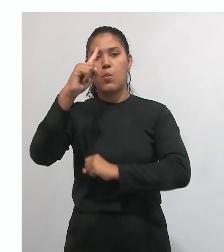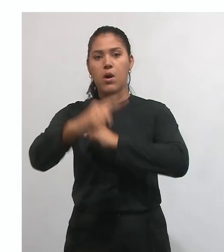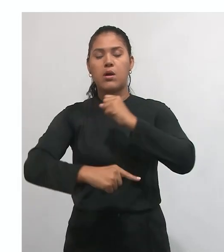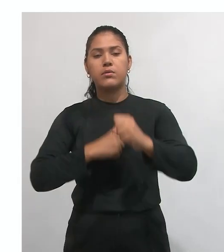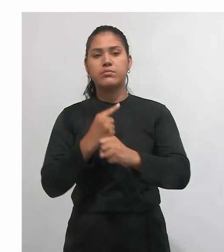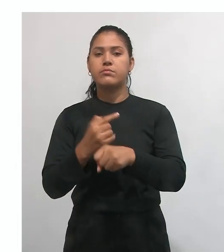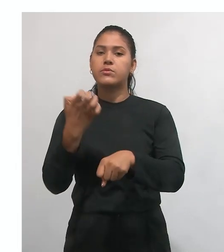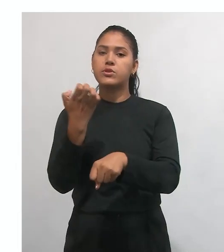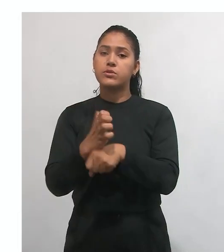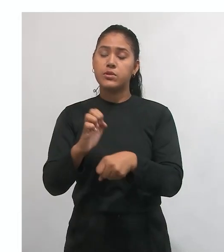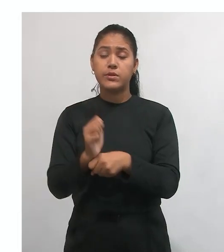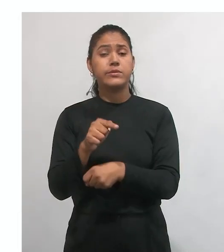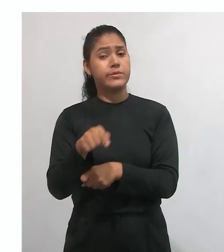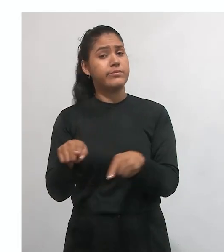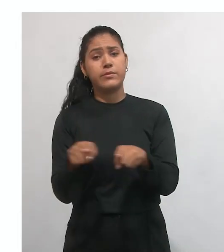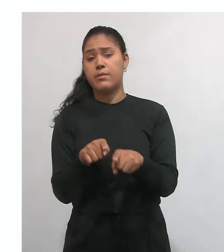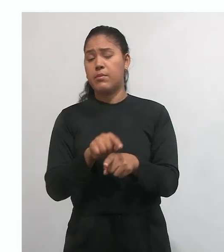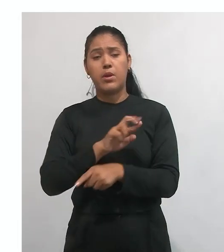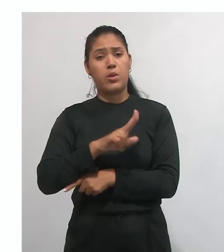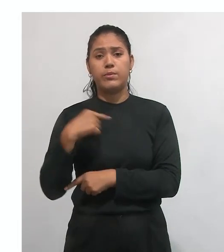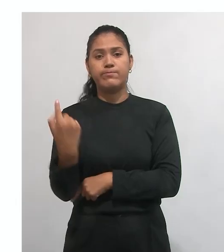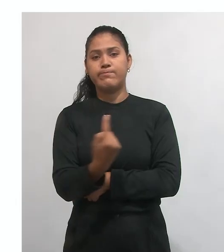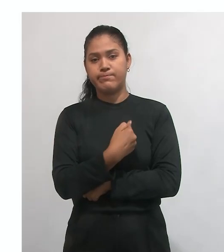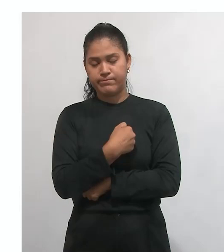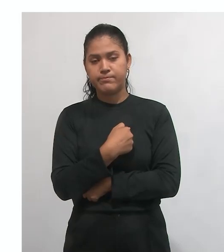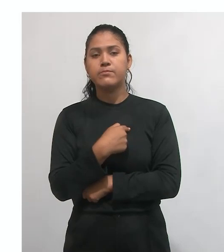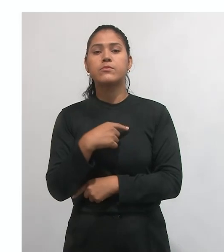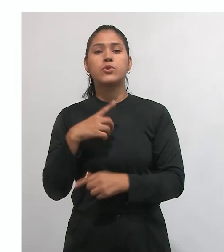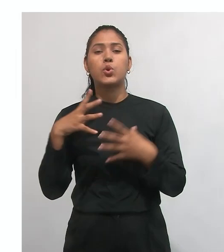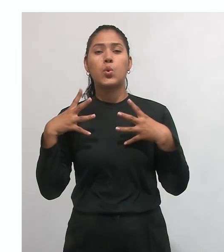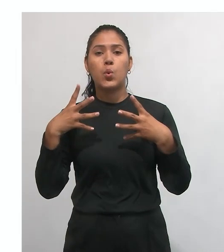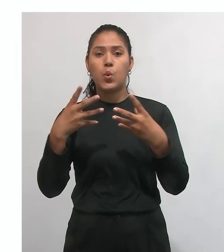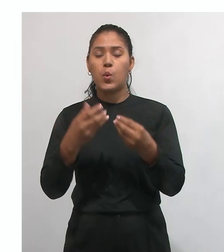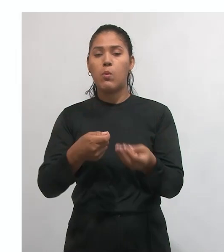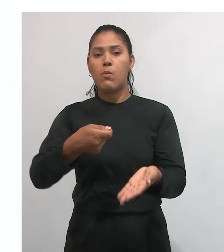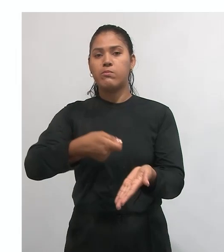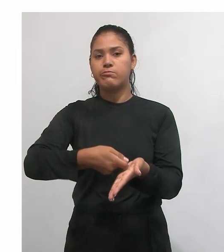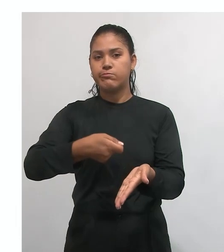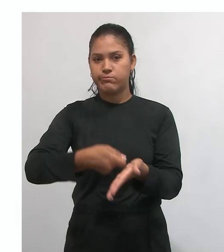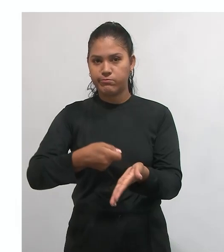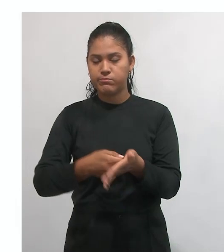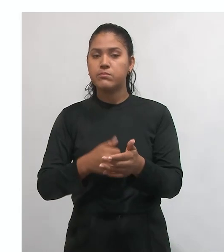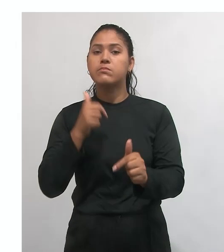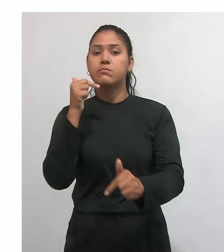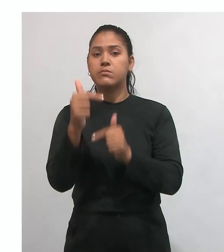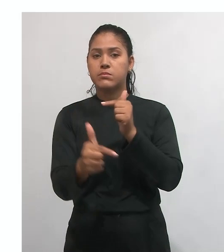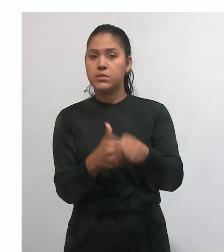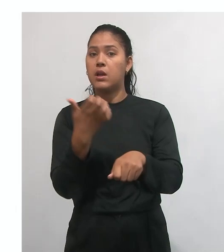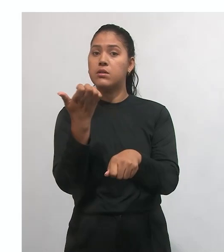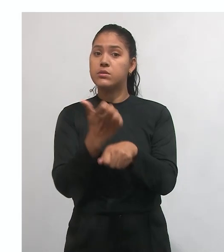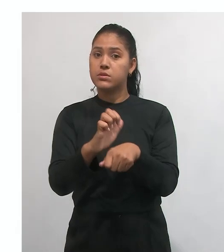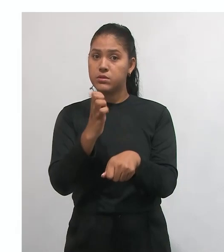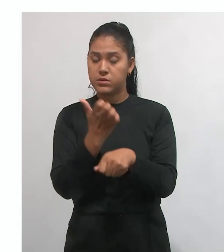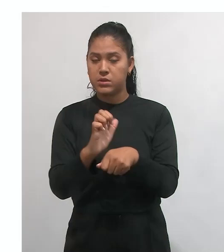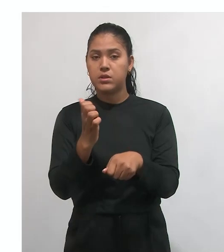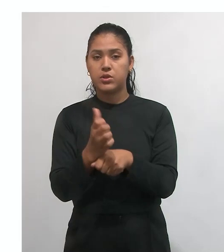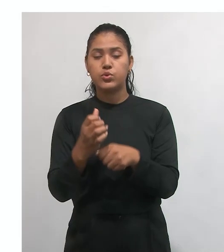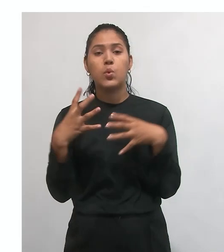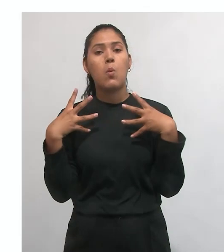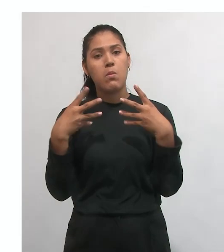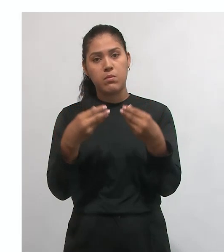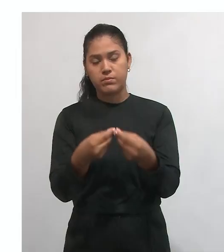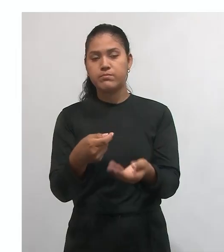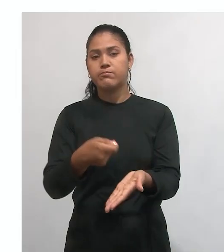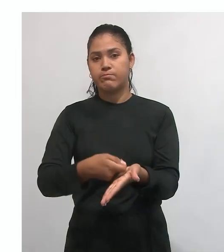teremos nessa disciplina de estágio de gestão escolar. Todos nós teremos a obrigatoriedade de executar